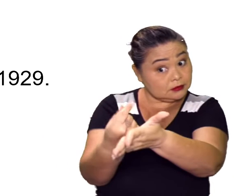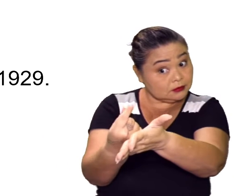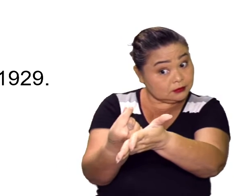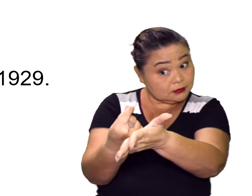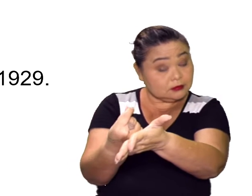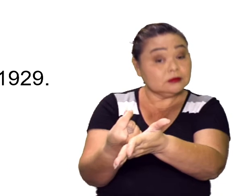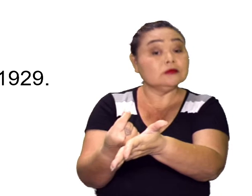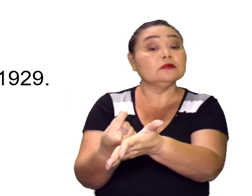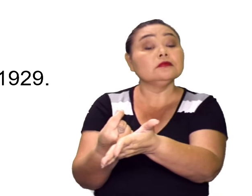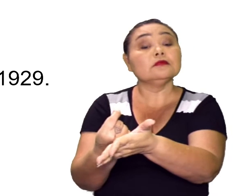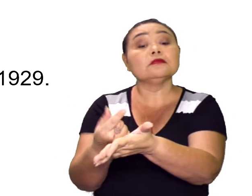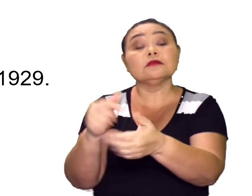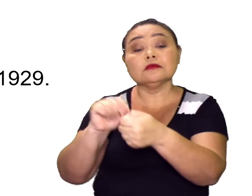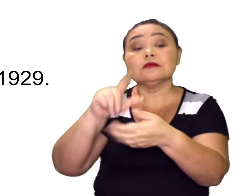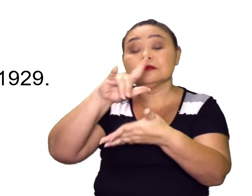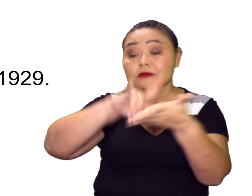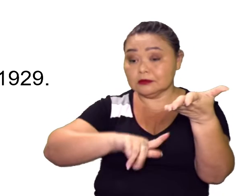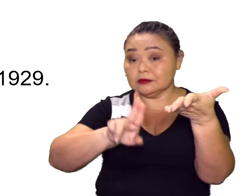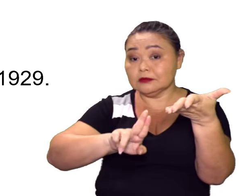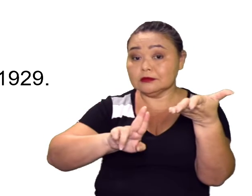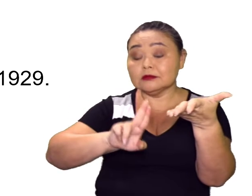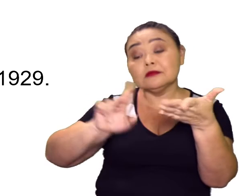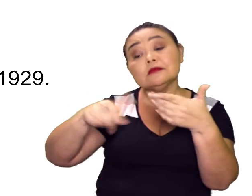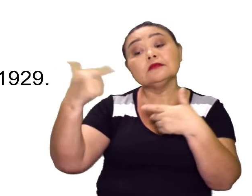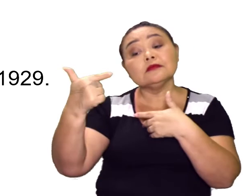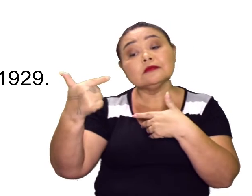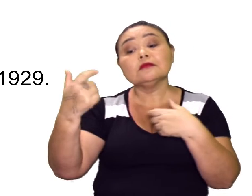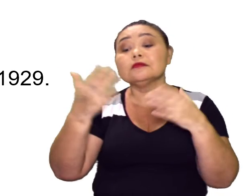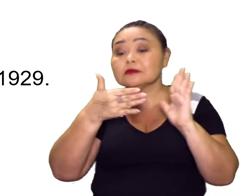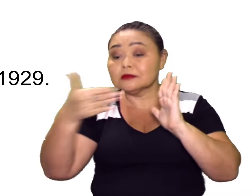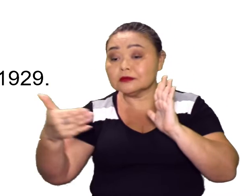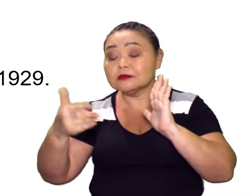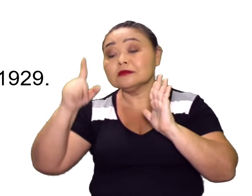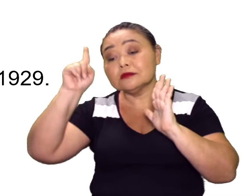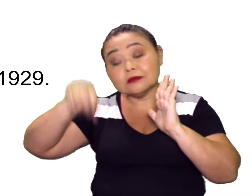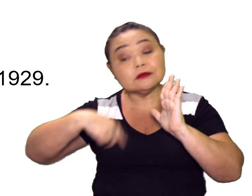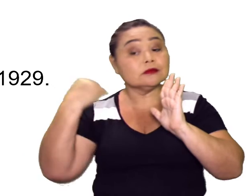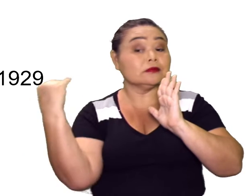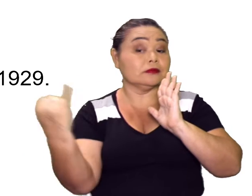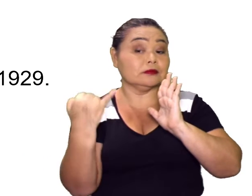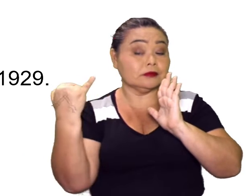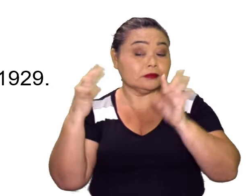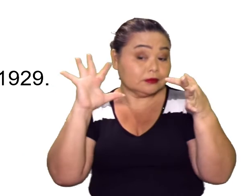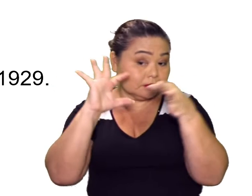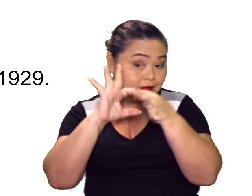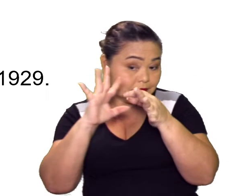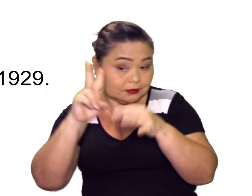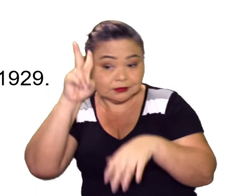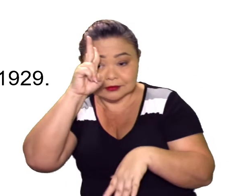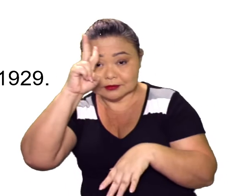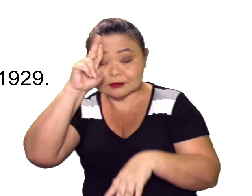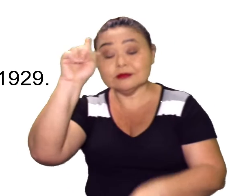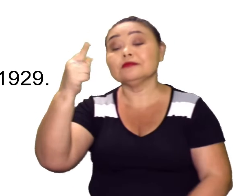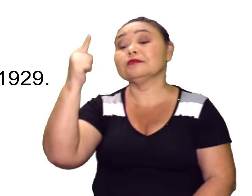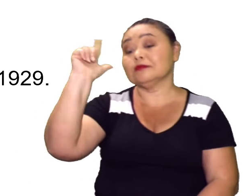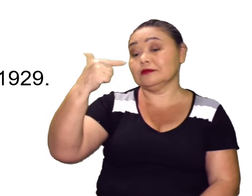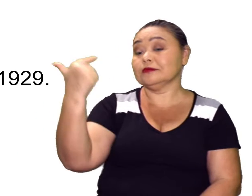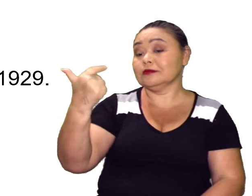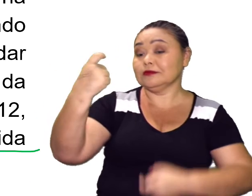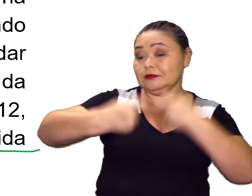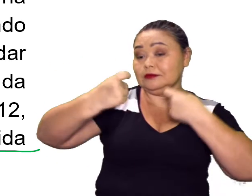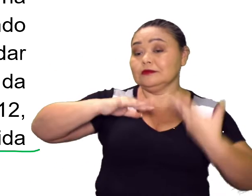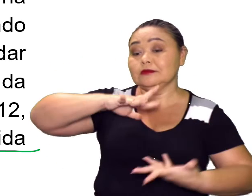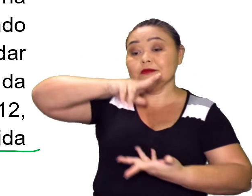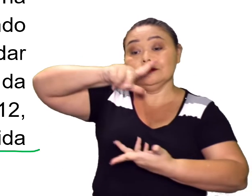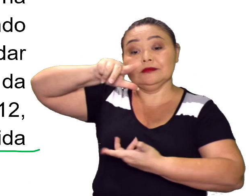né, pelo tratado. E no segundo ciclo, o fator importante, contextualizando o segundo ciclo, é a Segunda Guerra Mundial.